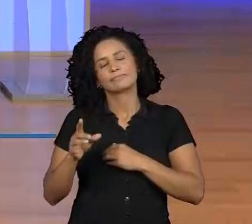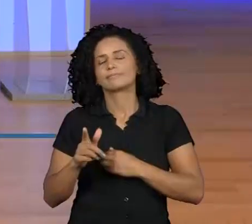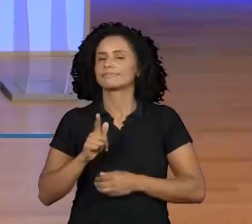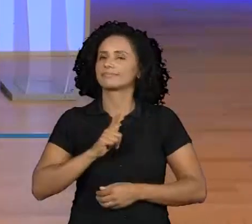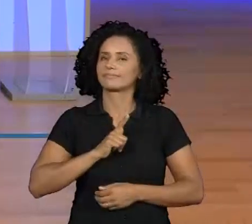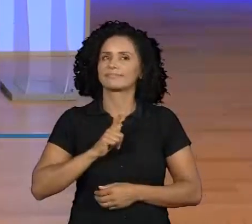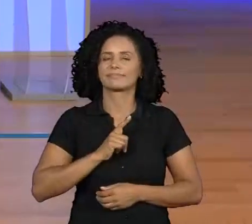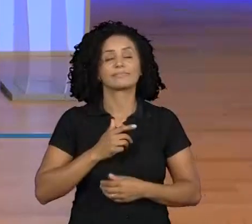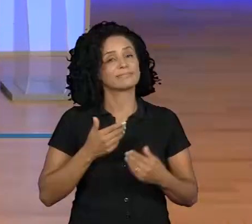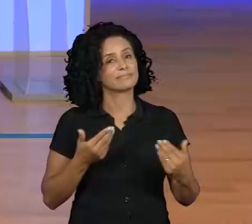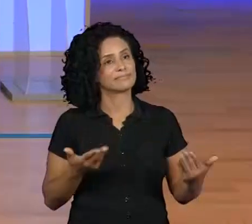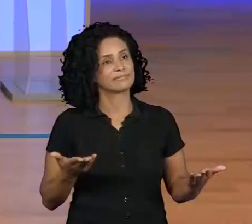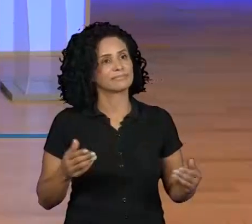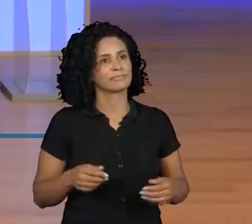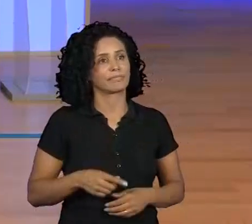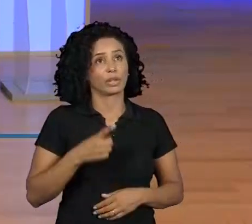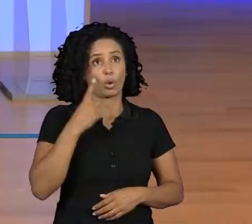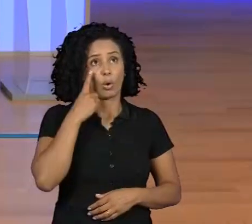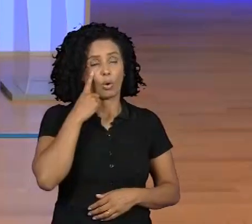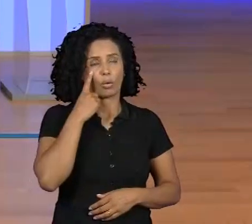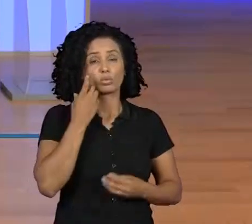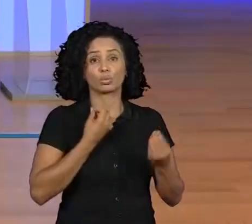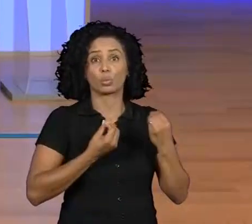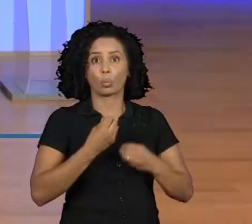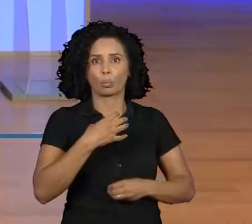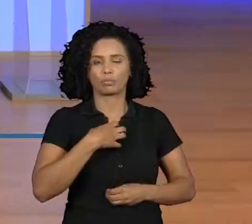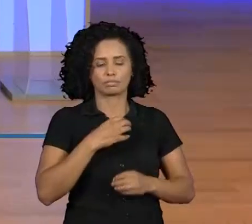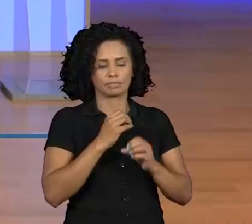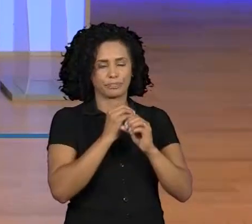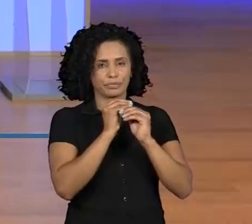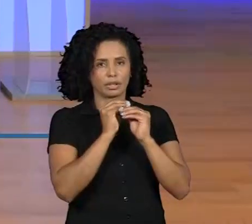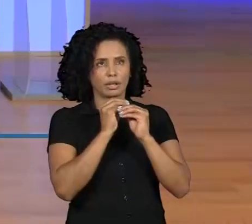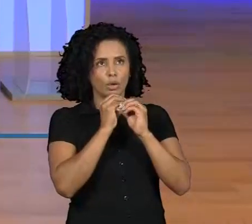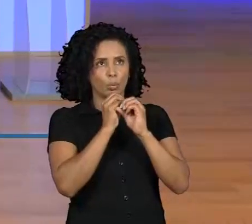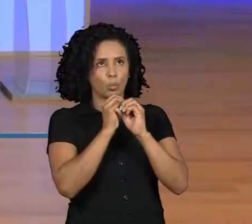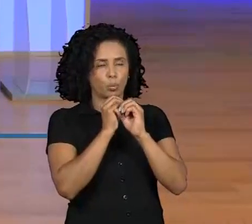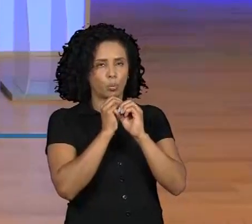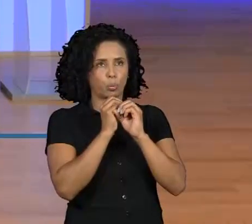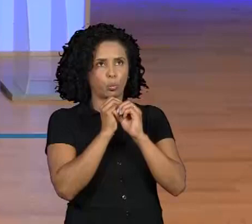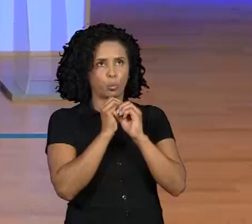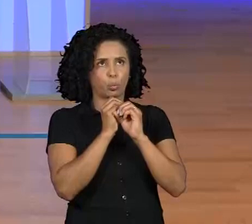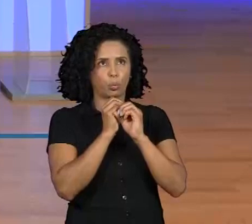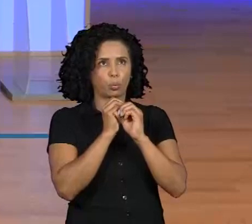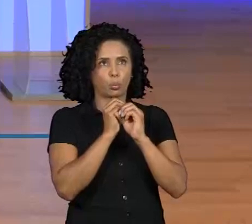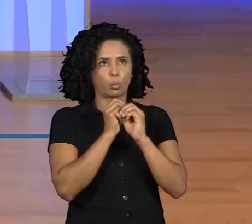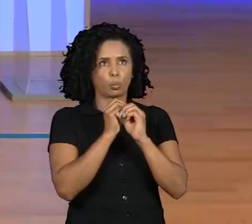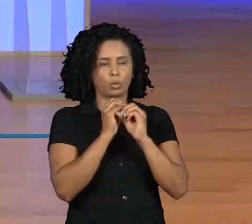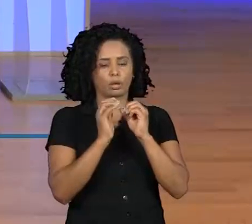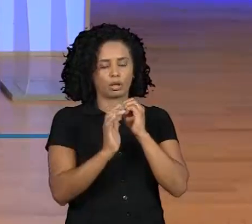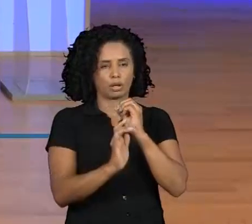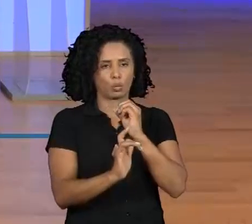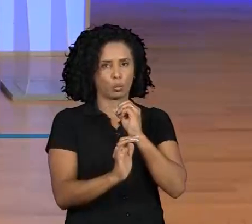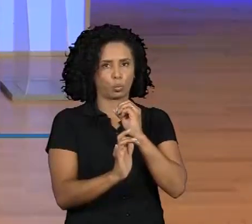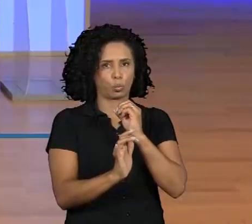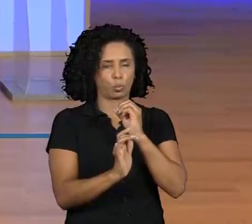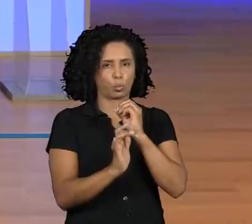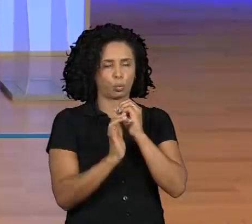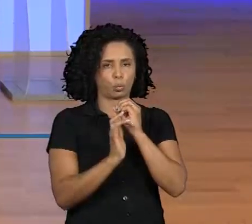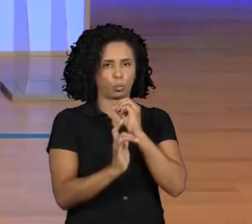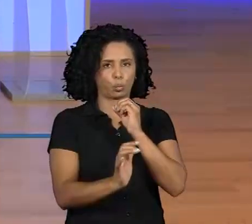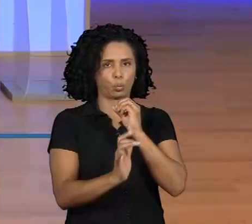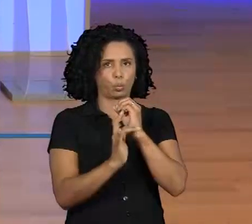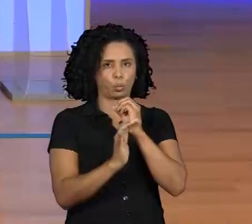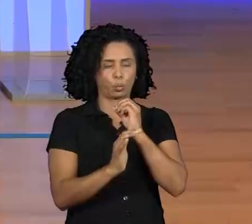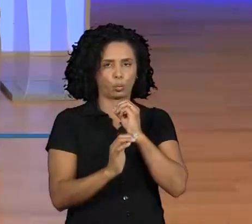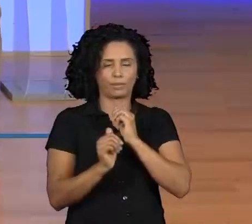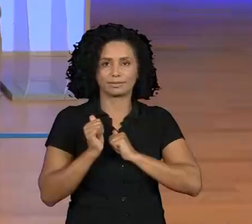Isso mesmo. Olha só, e aí nós podemos fazer aqui, colocar a boca aqui e soprar. Estou